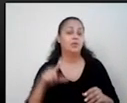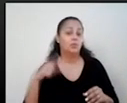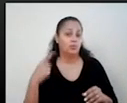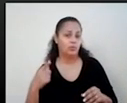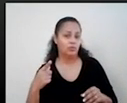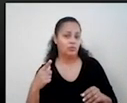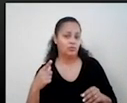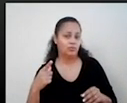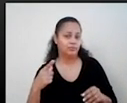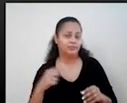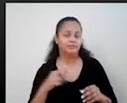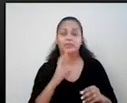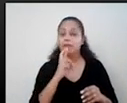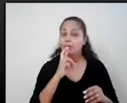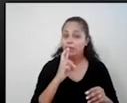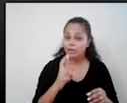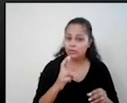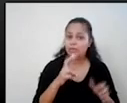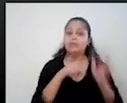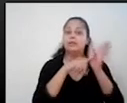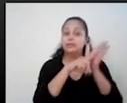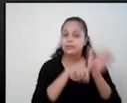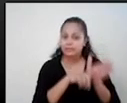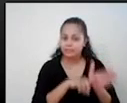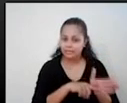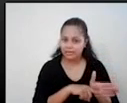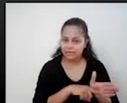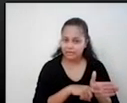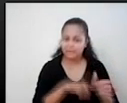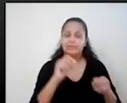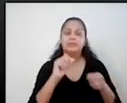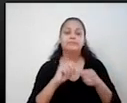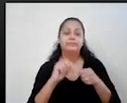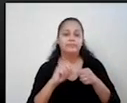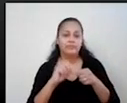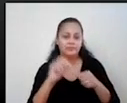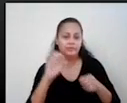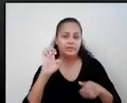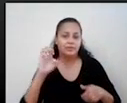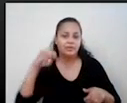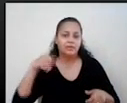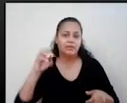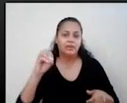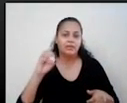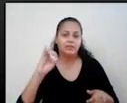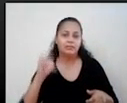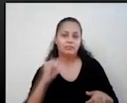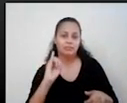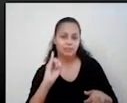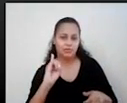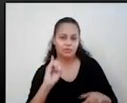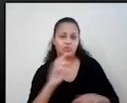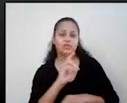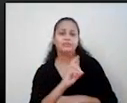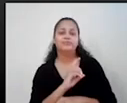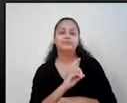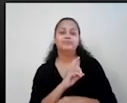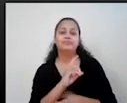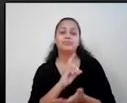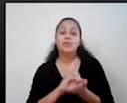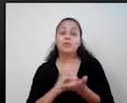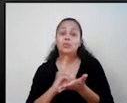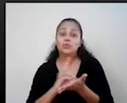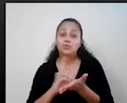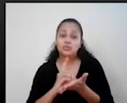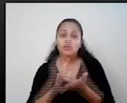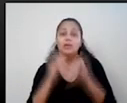próximo. Como resultado de sua pesquisa, Burge criou a Emojipedia, uma espécie de dicionário de emojis no